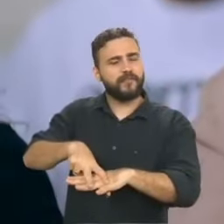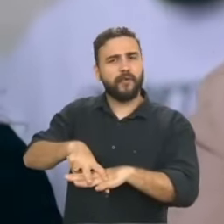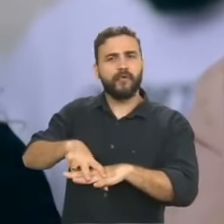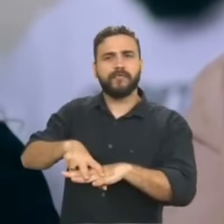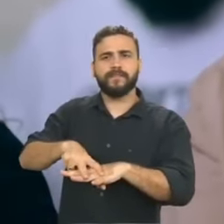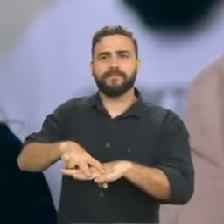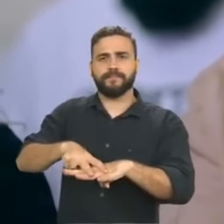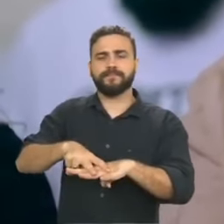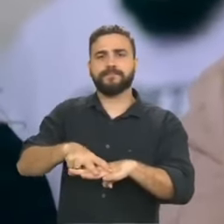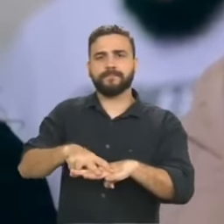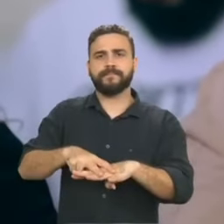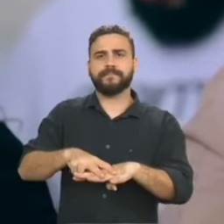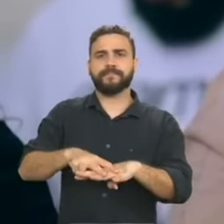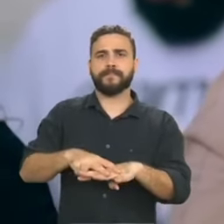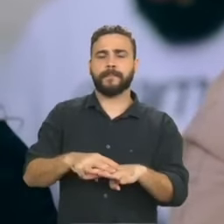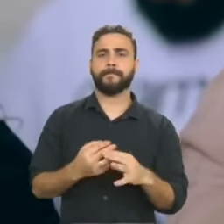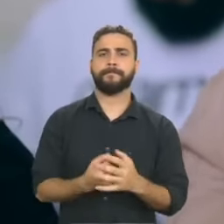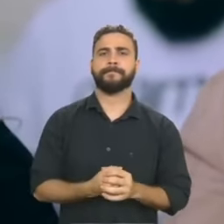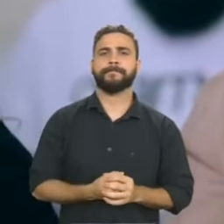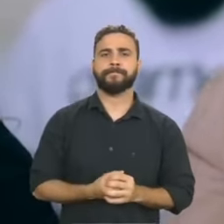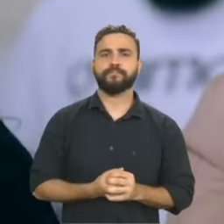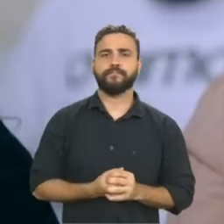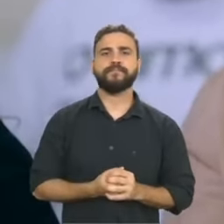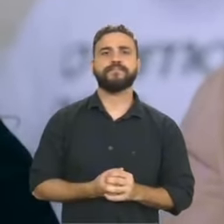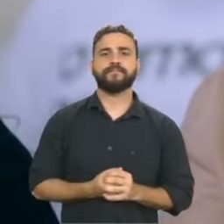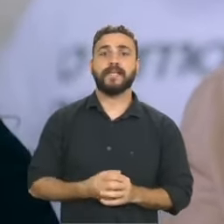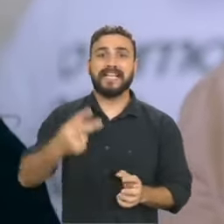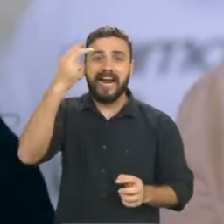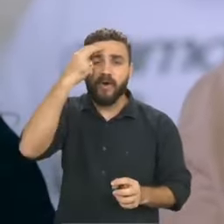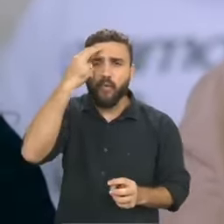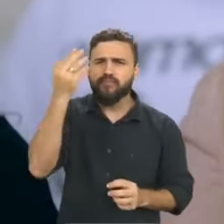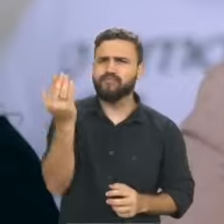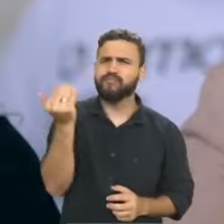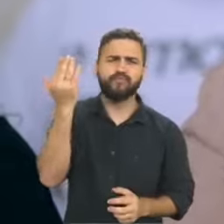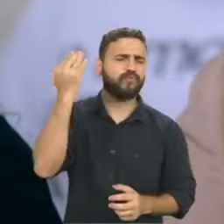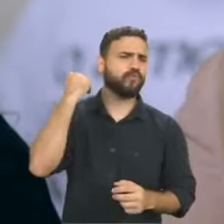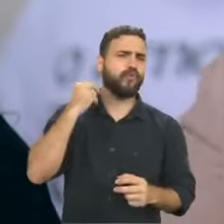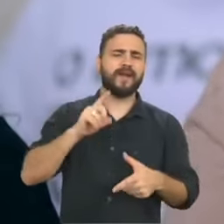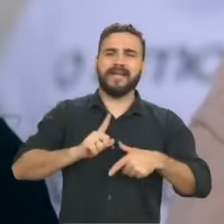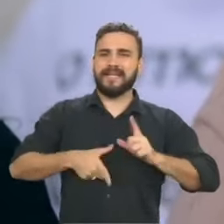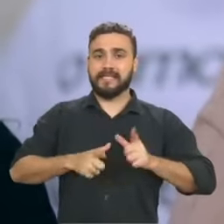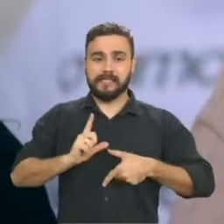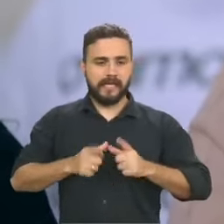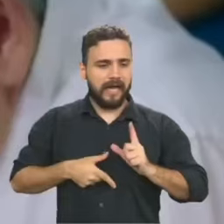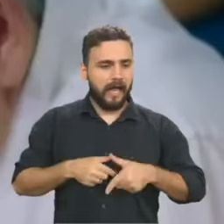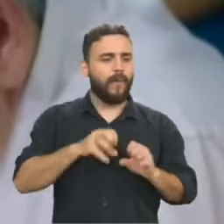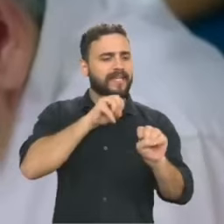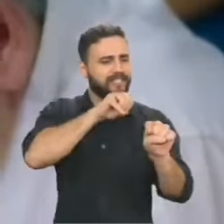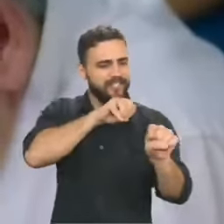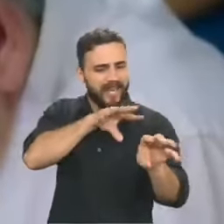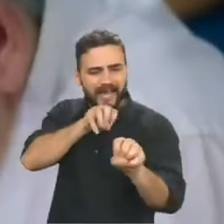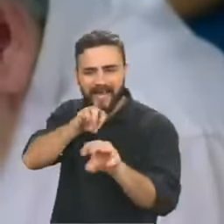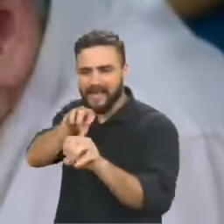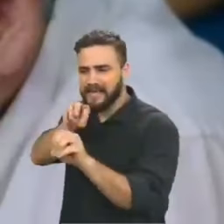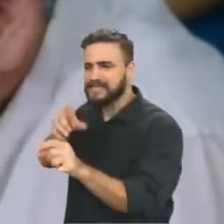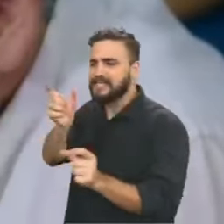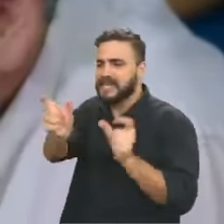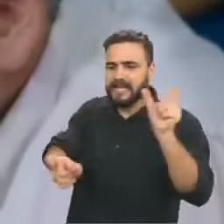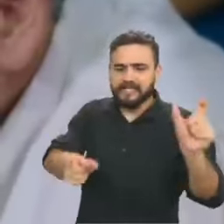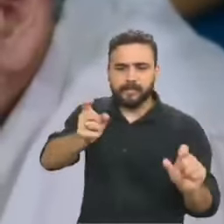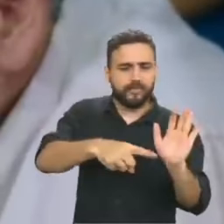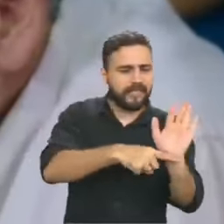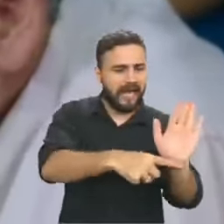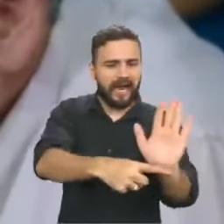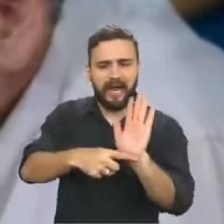herdado da cultura de Israel. Né? Paulo fala para Timóteo, ensine cada família a cuidar das suas próprias viúvas para que a igreja